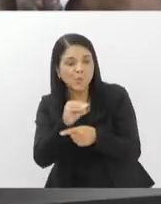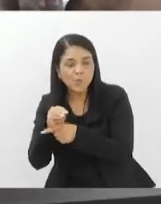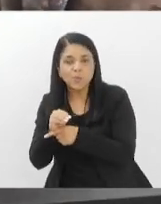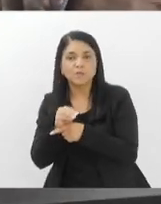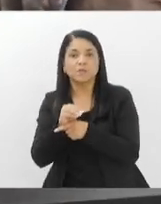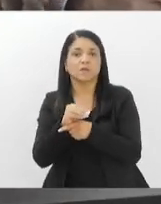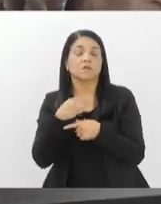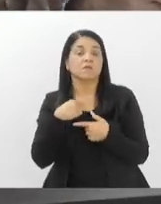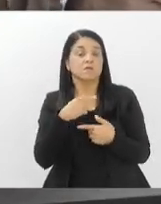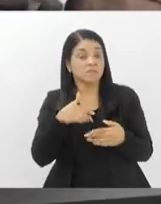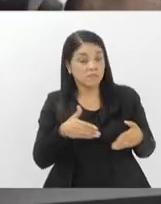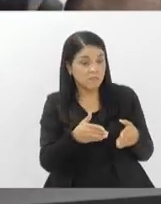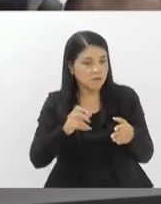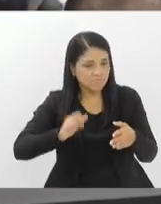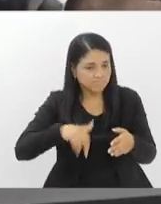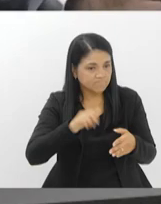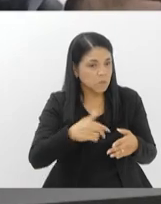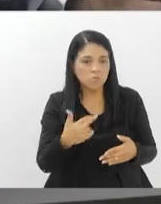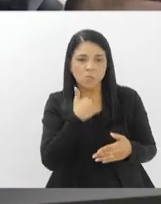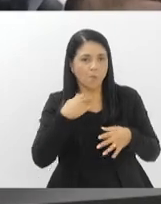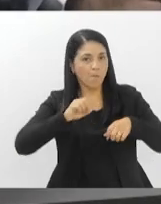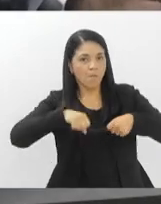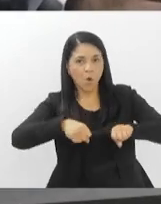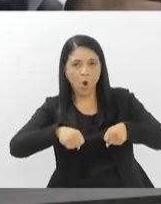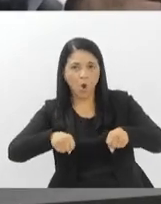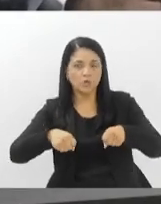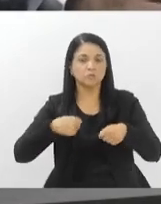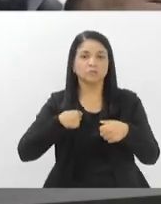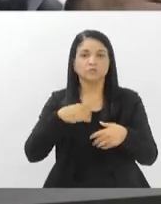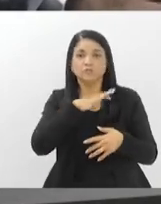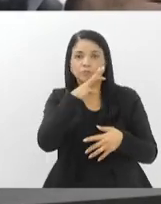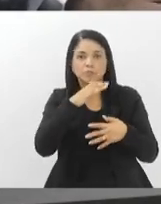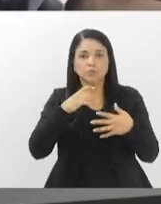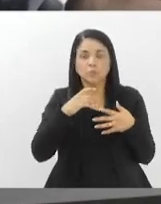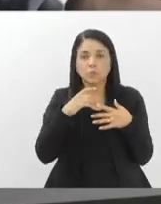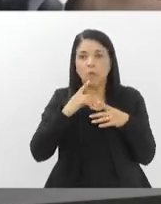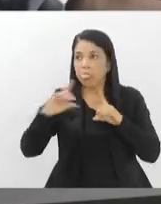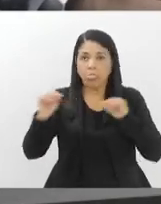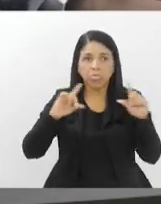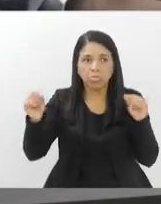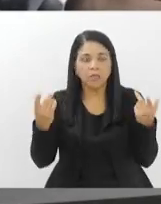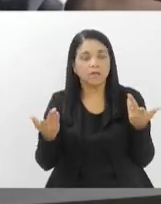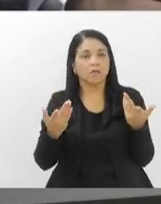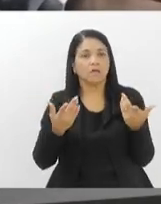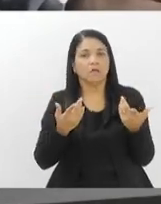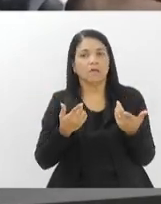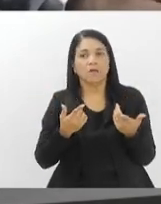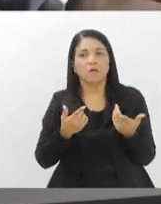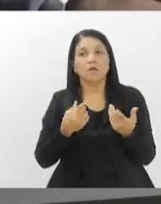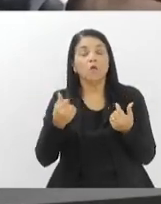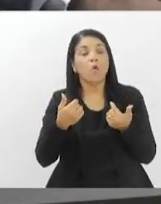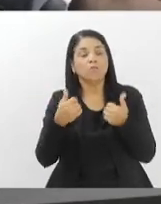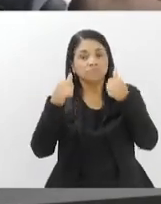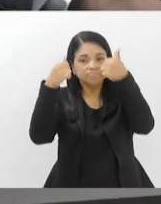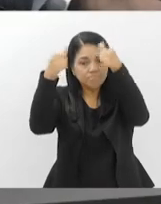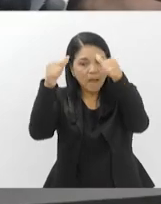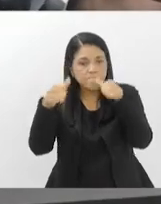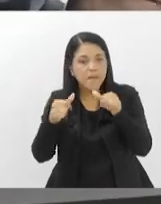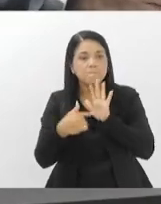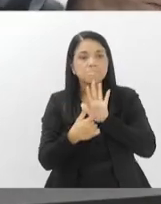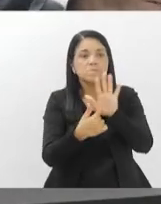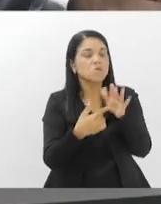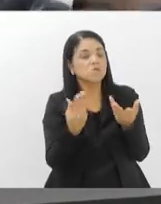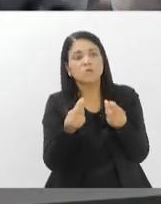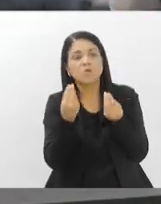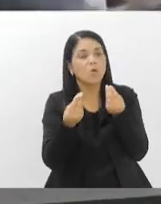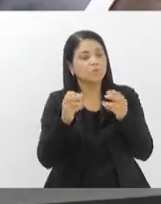passar a moto, né? A moto passa e espanta os bichos todos. Outras que podem. E como é que sinaliza? É só para dizer que isso aí é